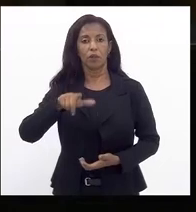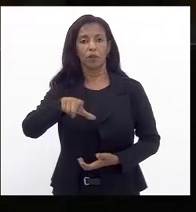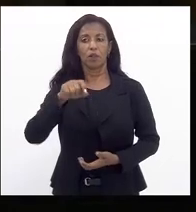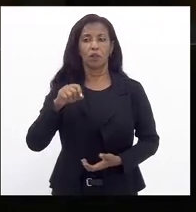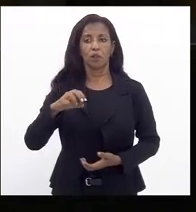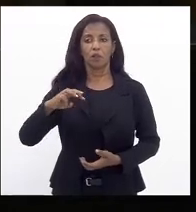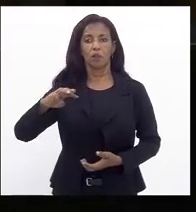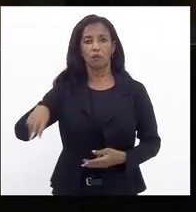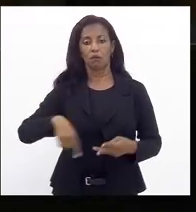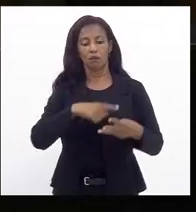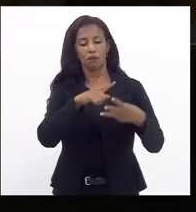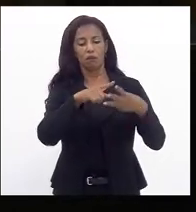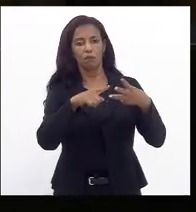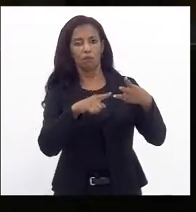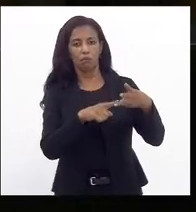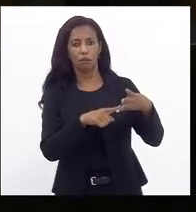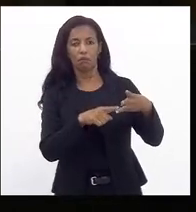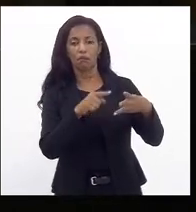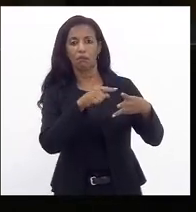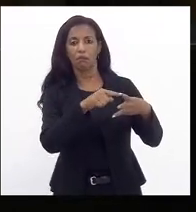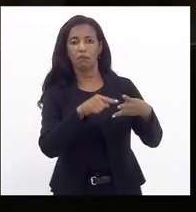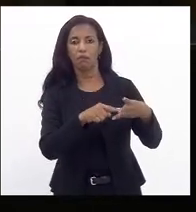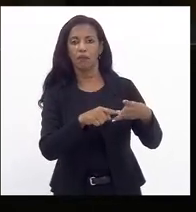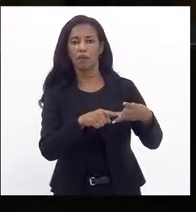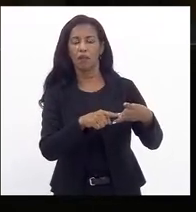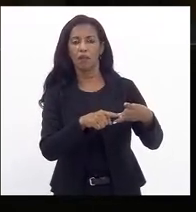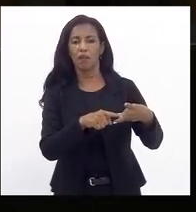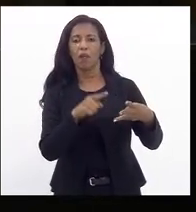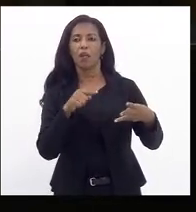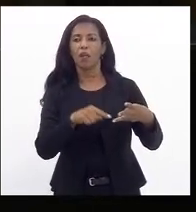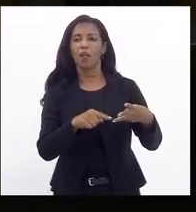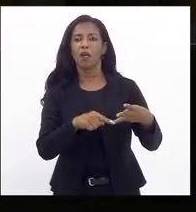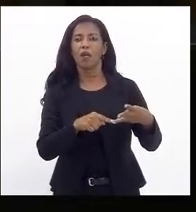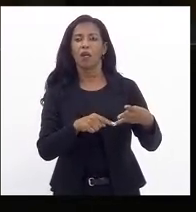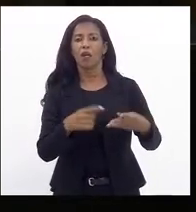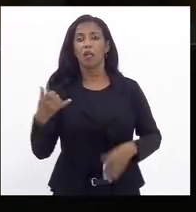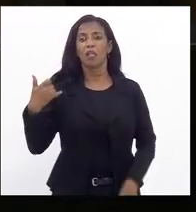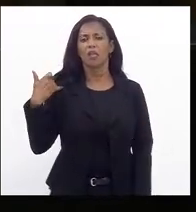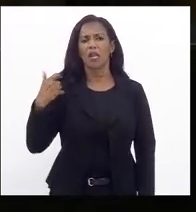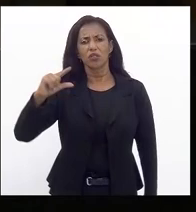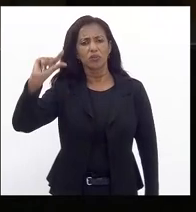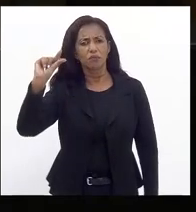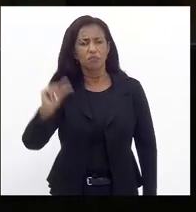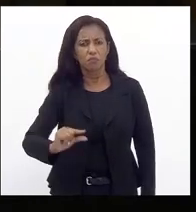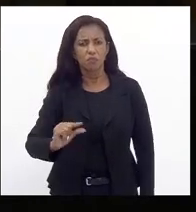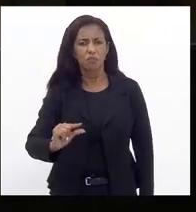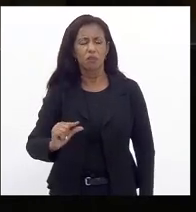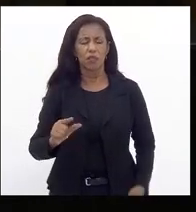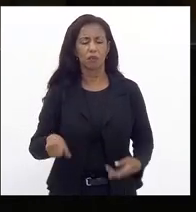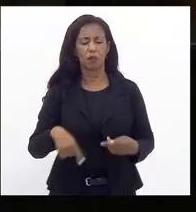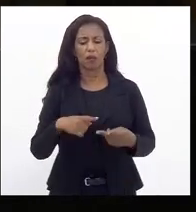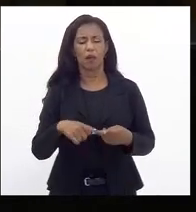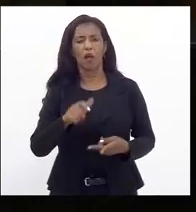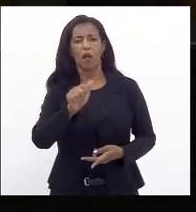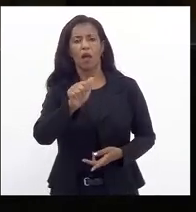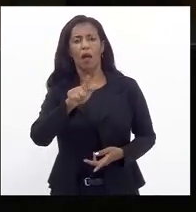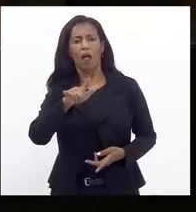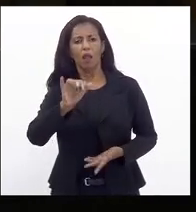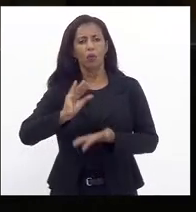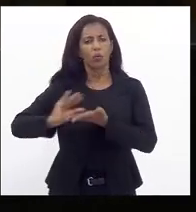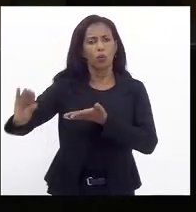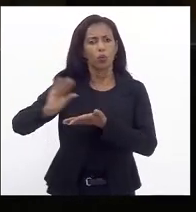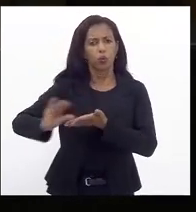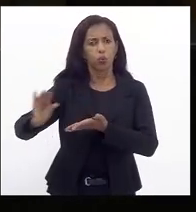três regras entre elas eram requisito de idade mínima a outra alíquota de